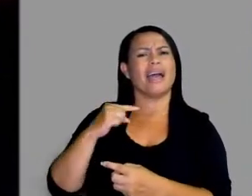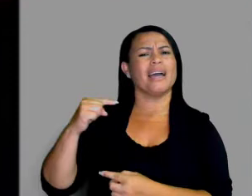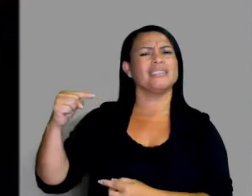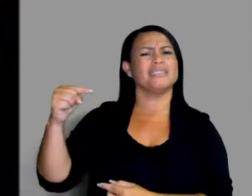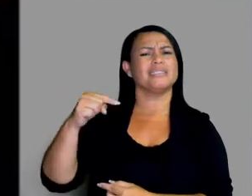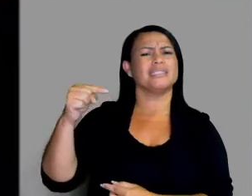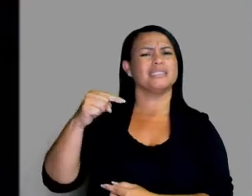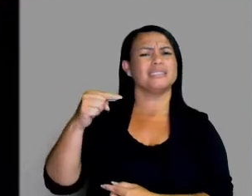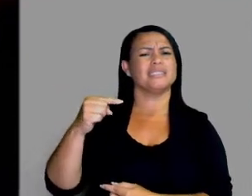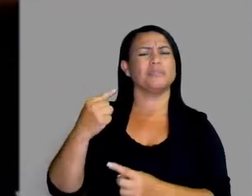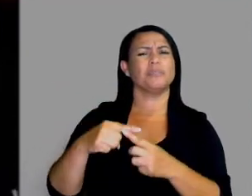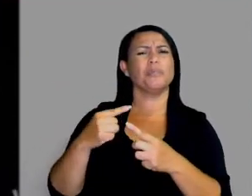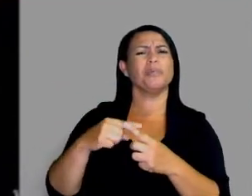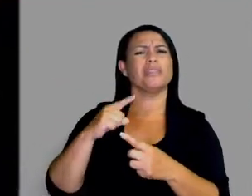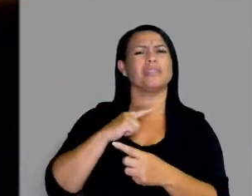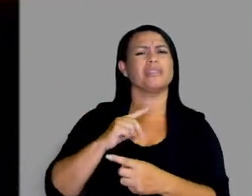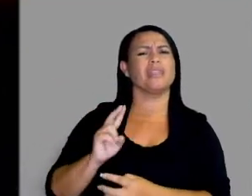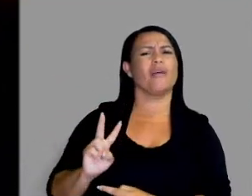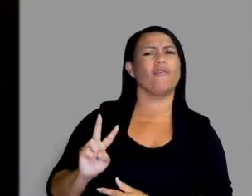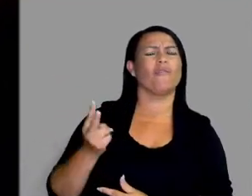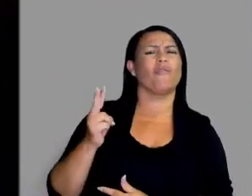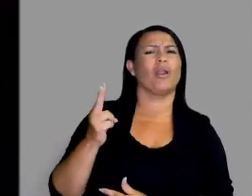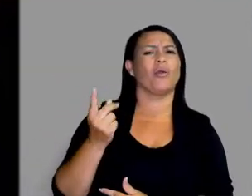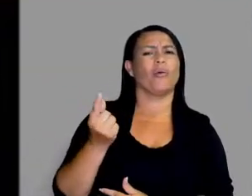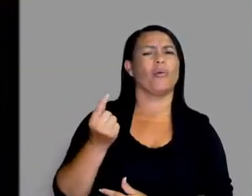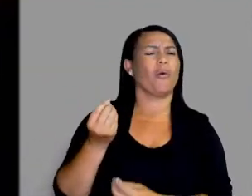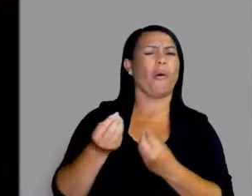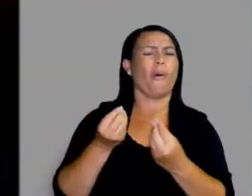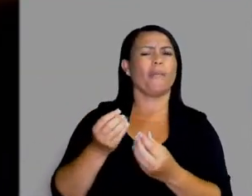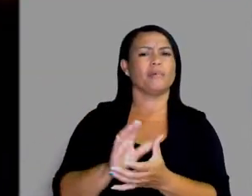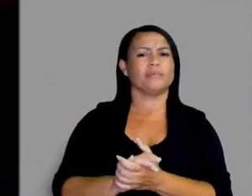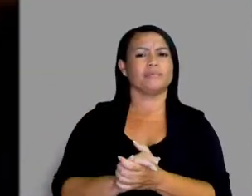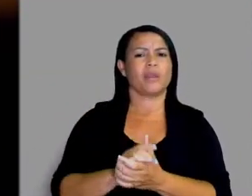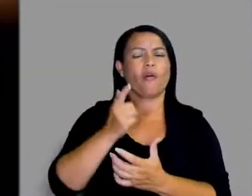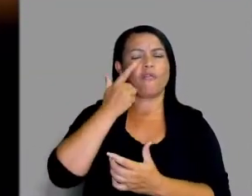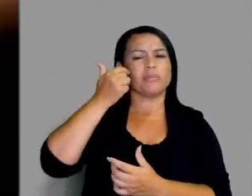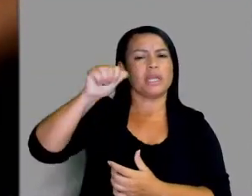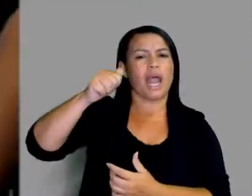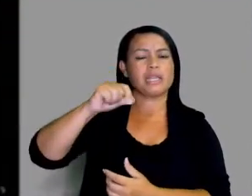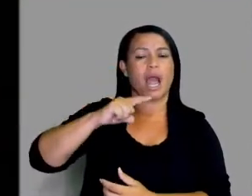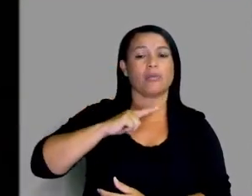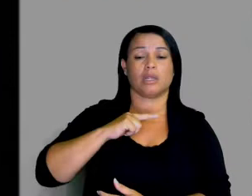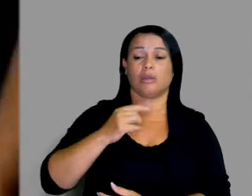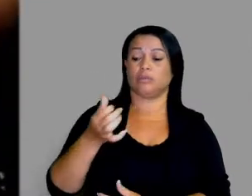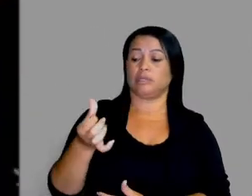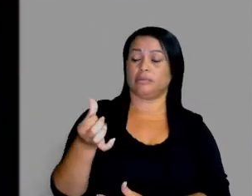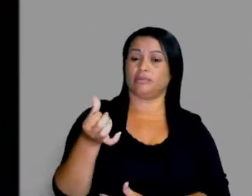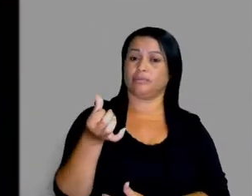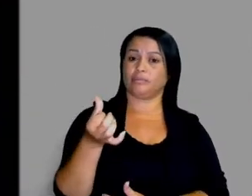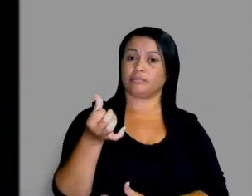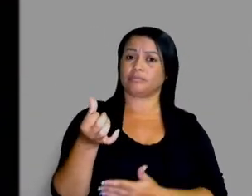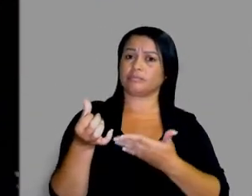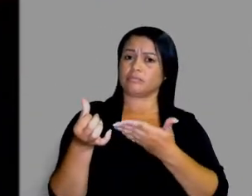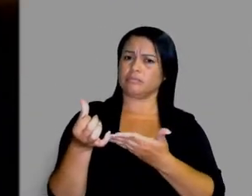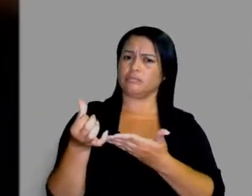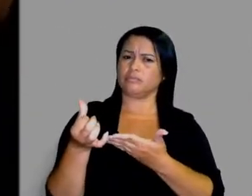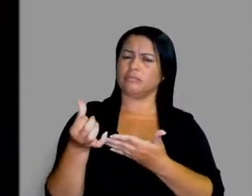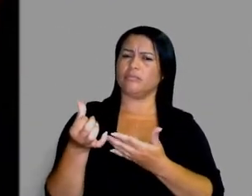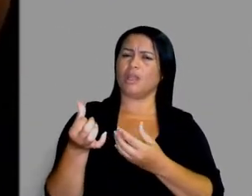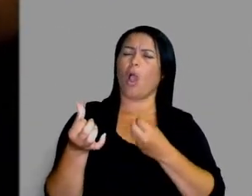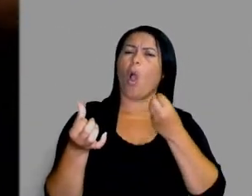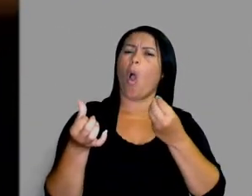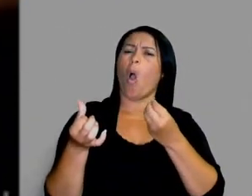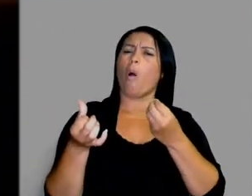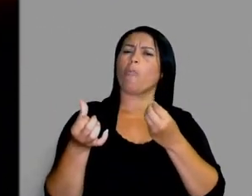setinha aqui e esse valor? Vamos analisar? Aqui eu tenho o algarismo 6. Ele está em